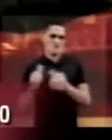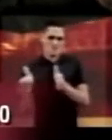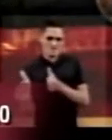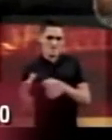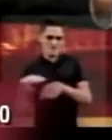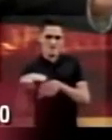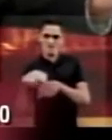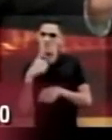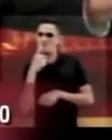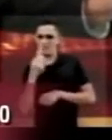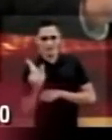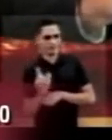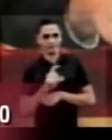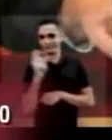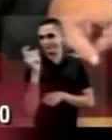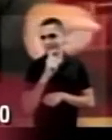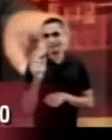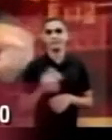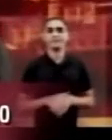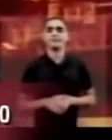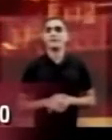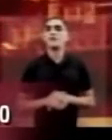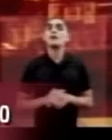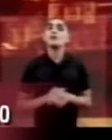vermelha. Com 62,